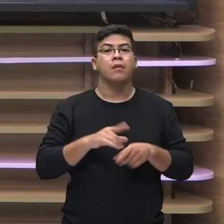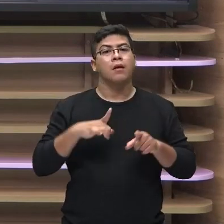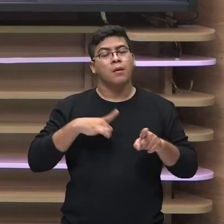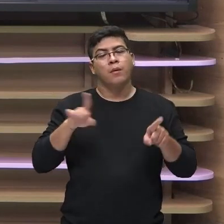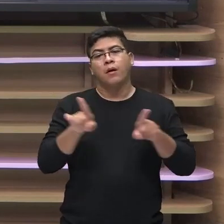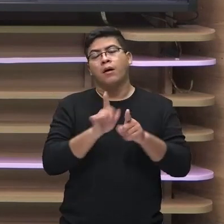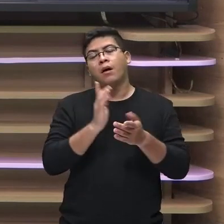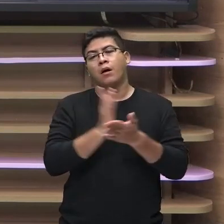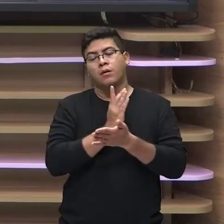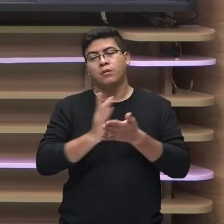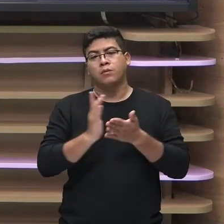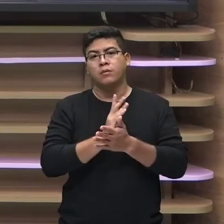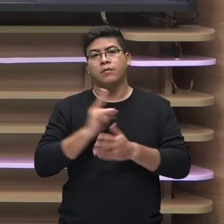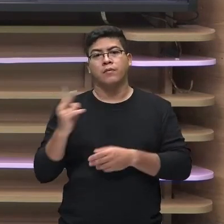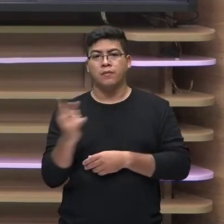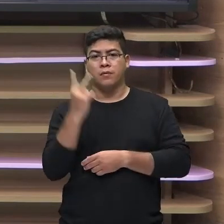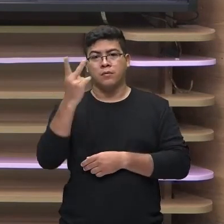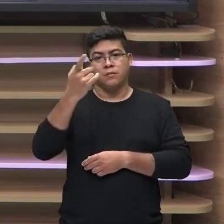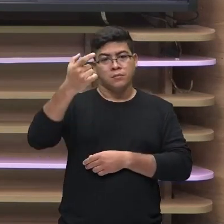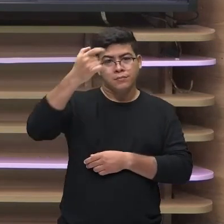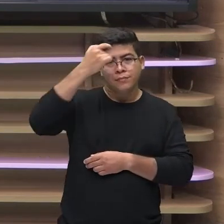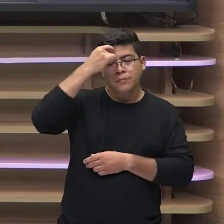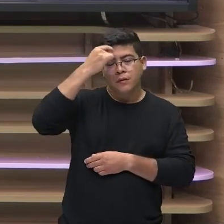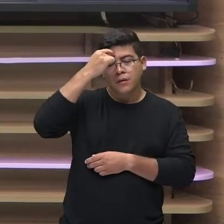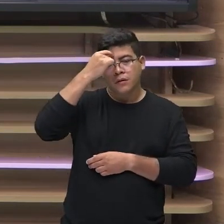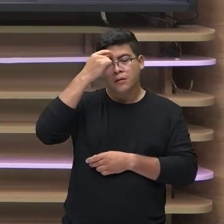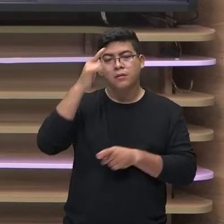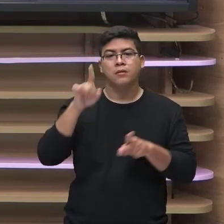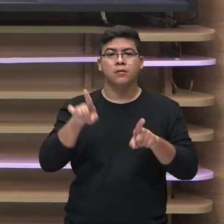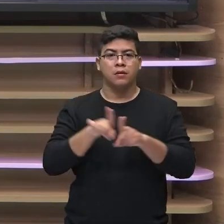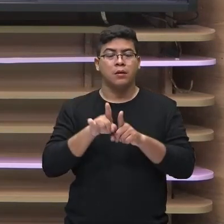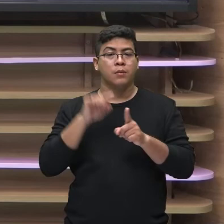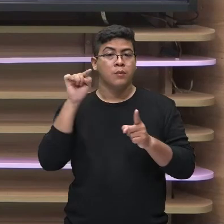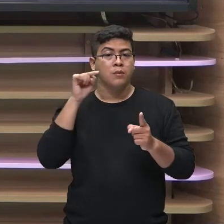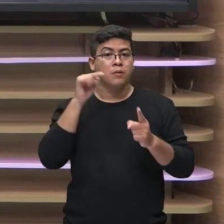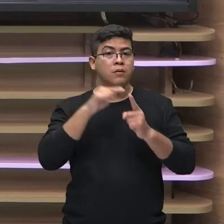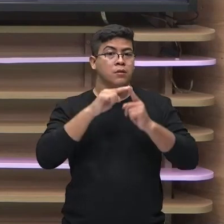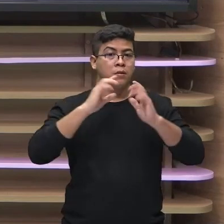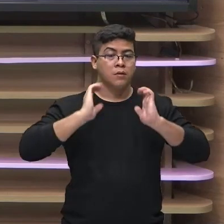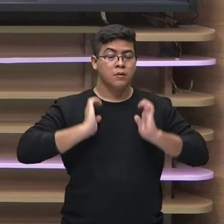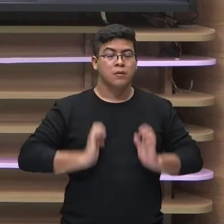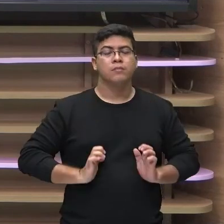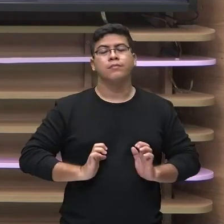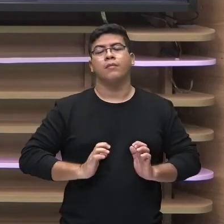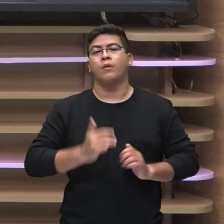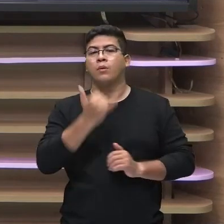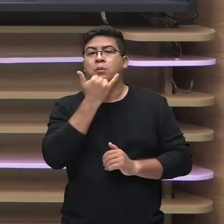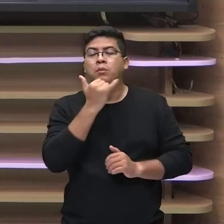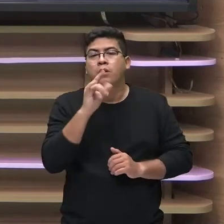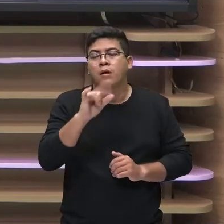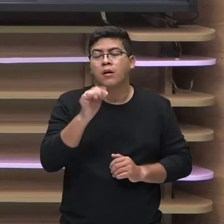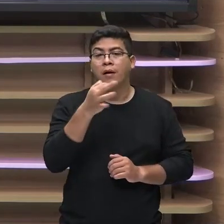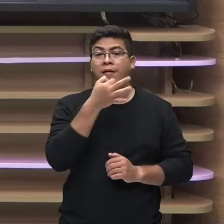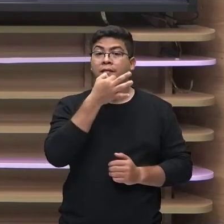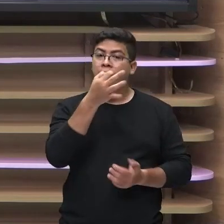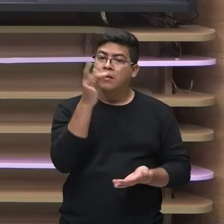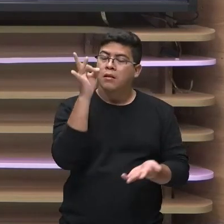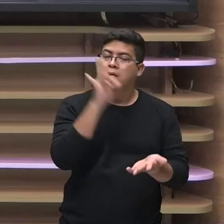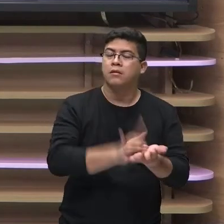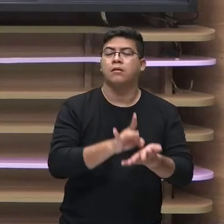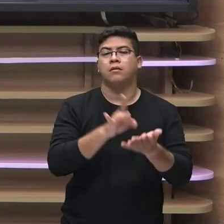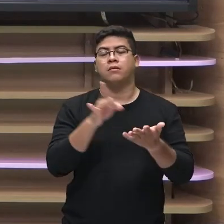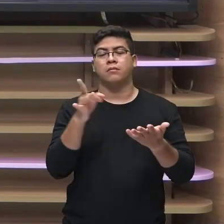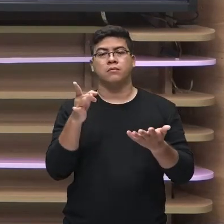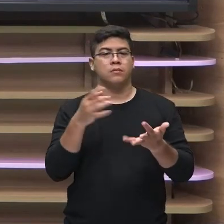morais que estão presentes nas religiões, tais como o perdão, com a honestidade, a